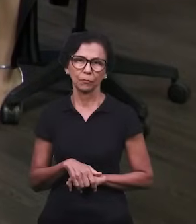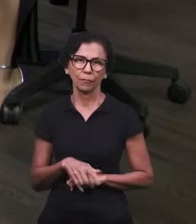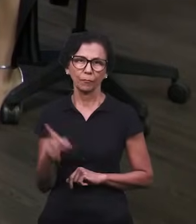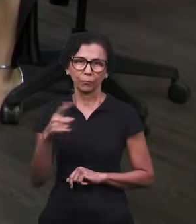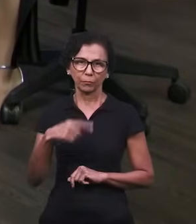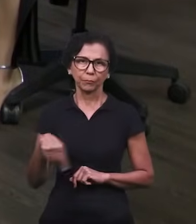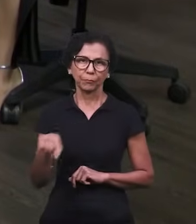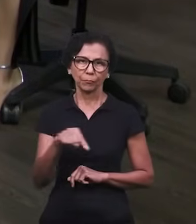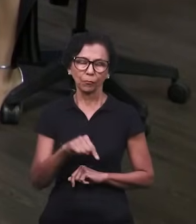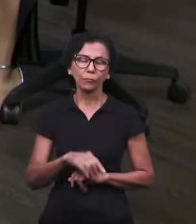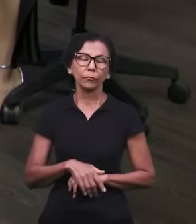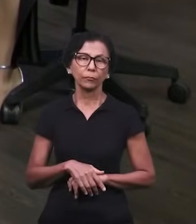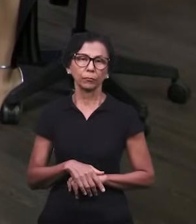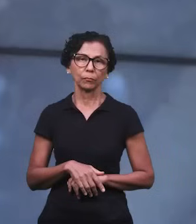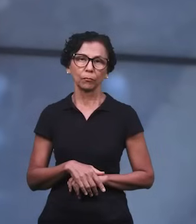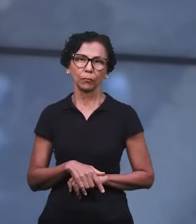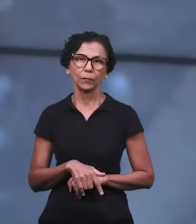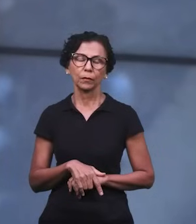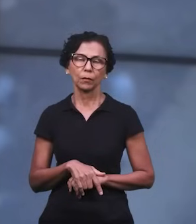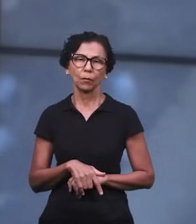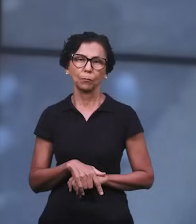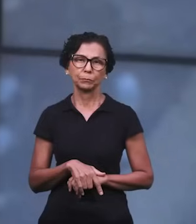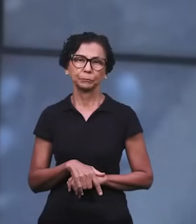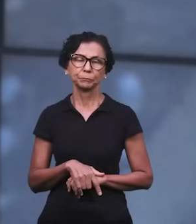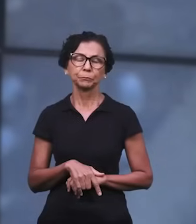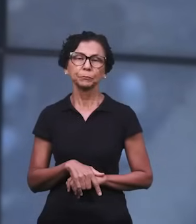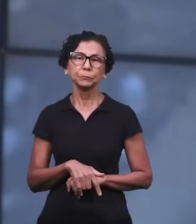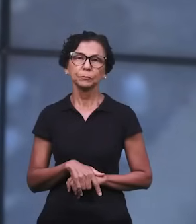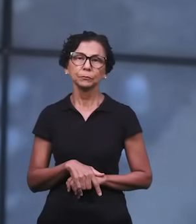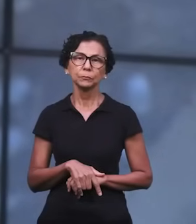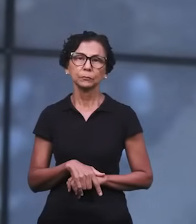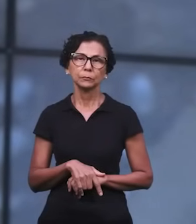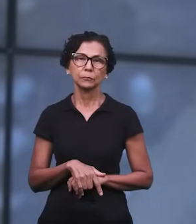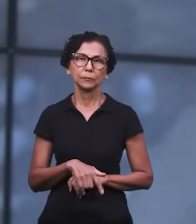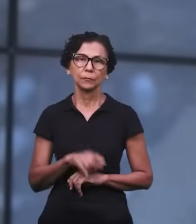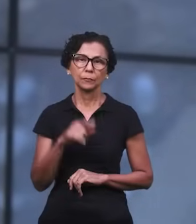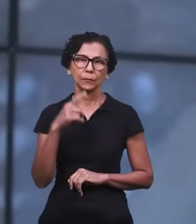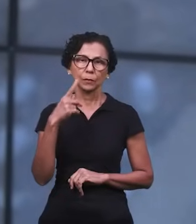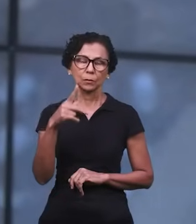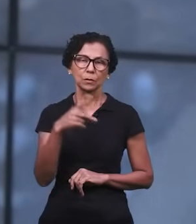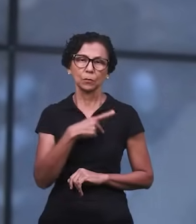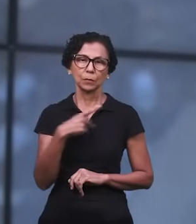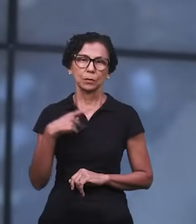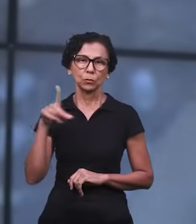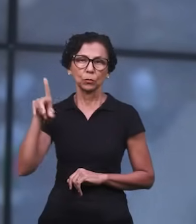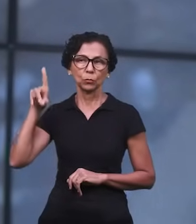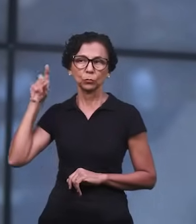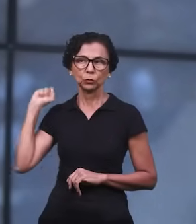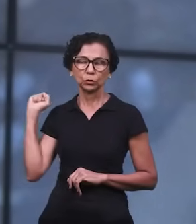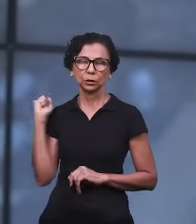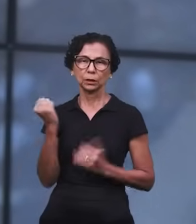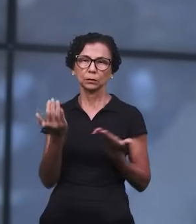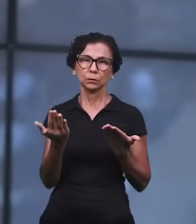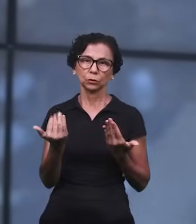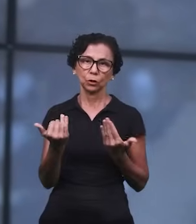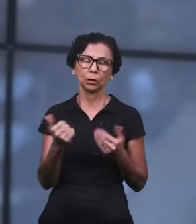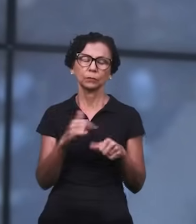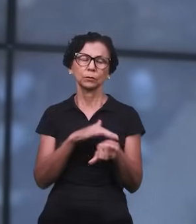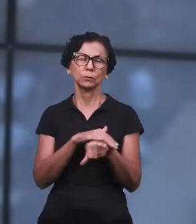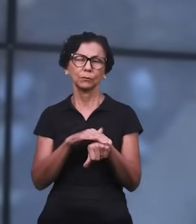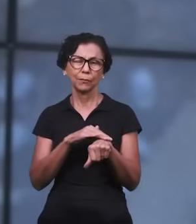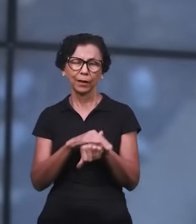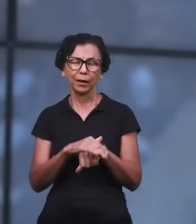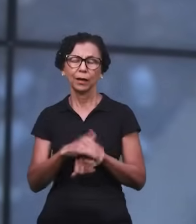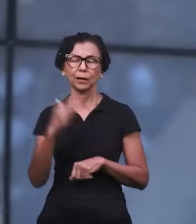para todos os irmãos, você que está em casa, está nos assistindo, o seu pastor foi jovem nesta obra. Converse com ele.